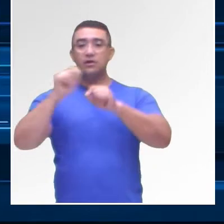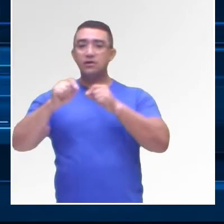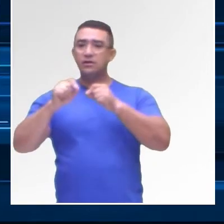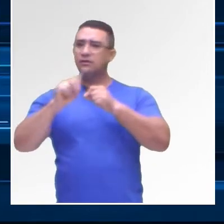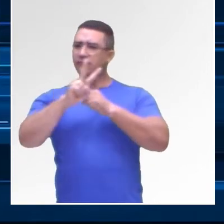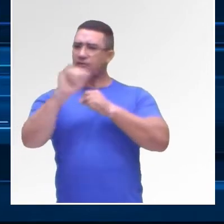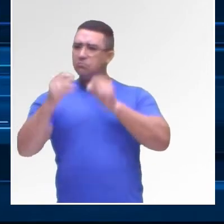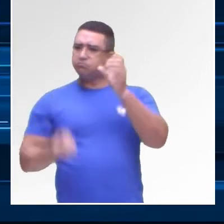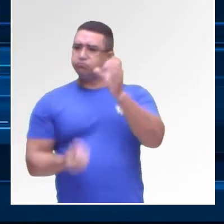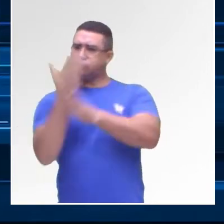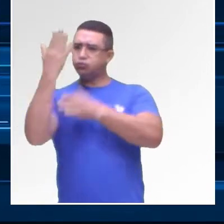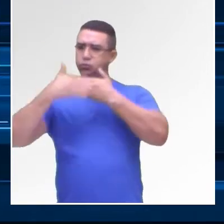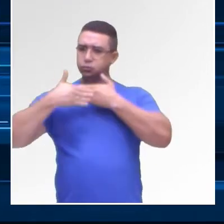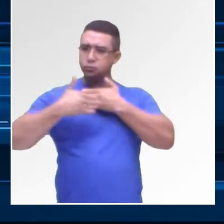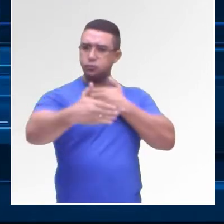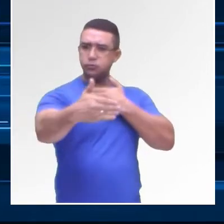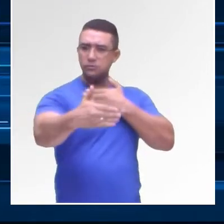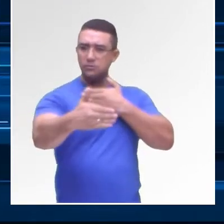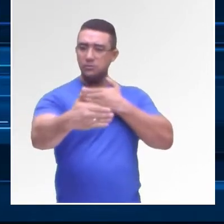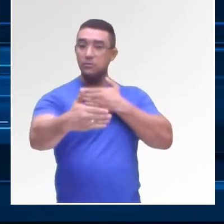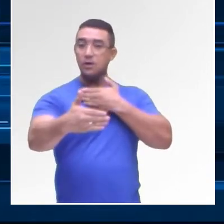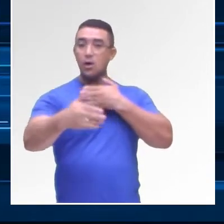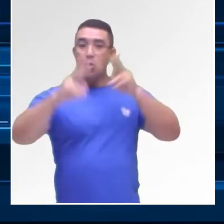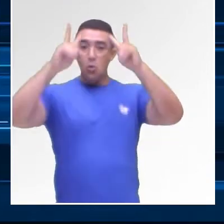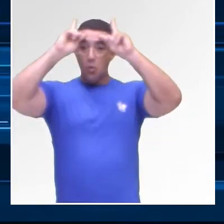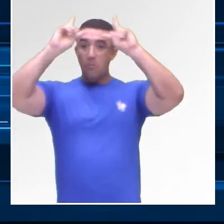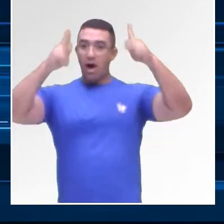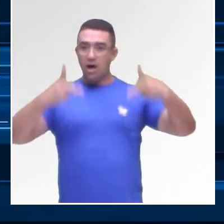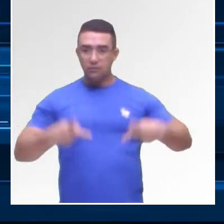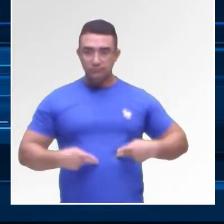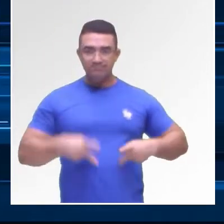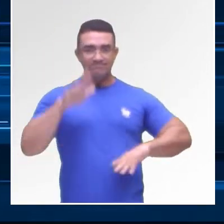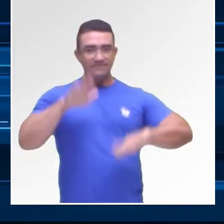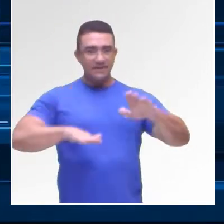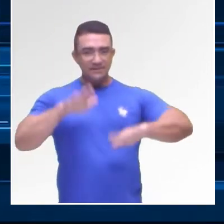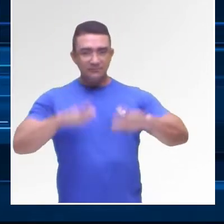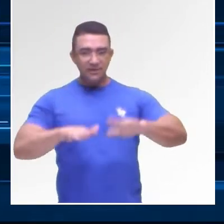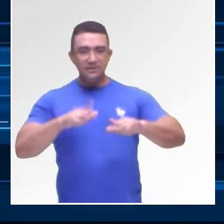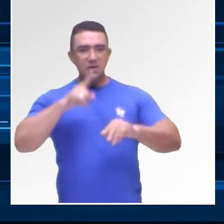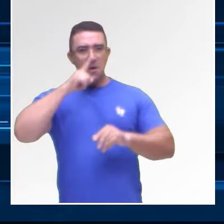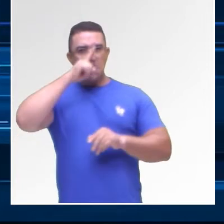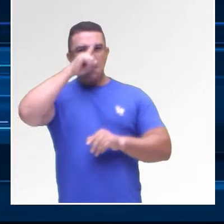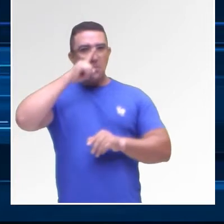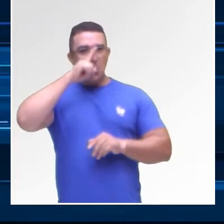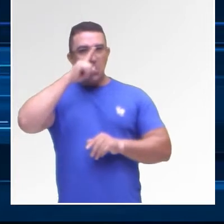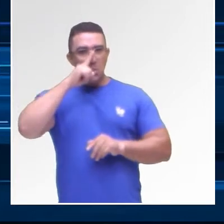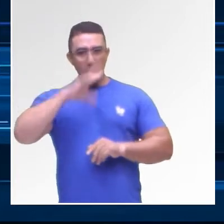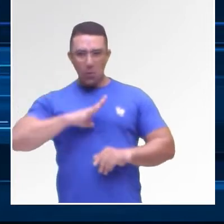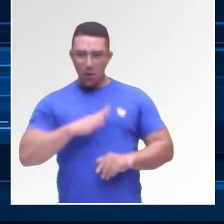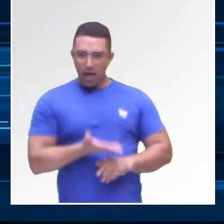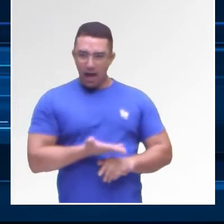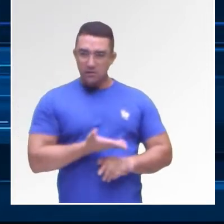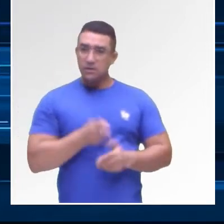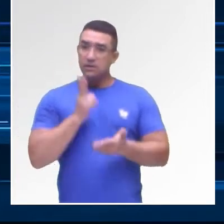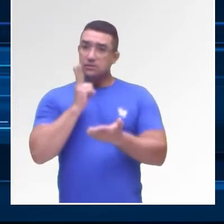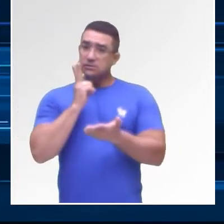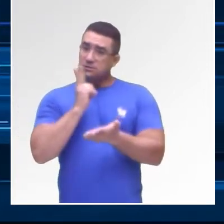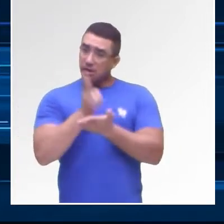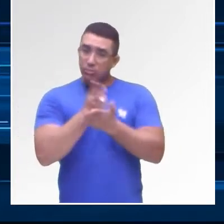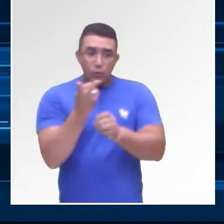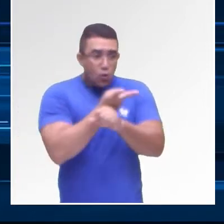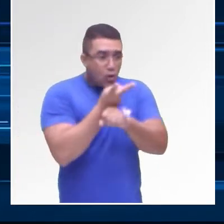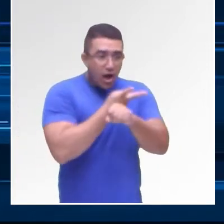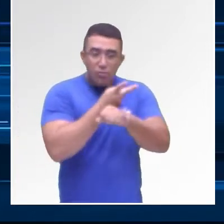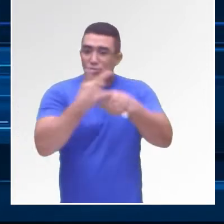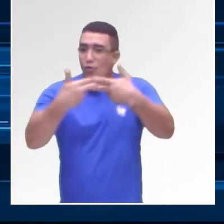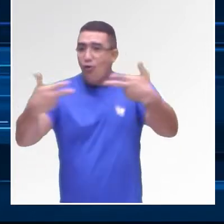assim, o ser humano, ao buscar a aventura, está sempre buscando o desconhecido, né? O